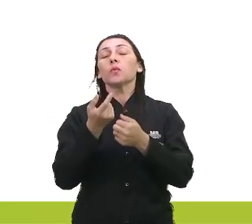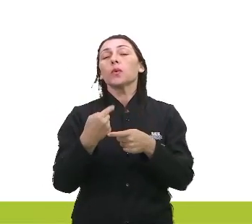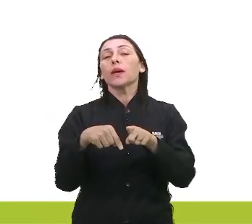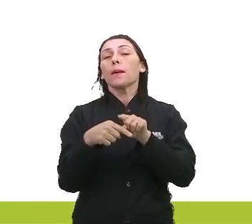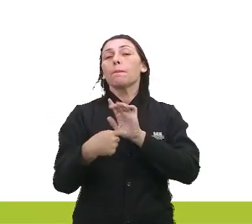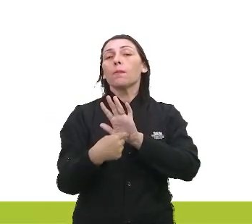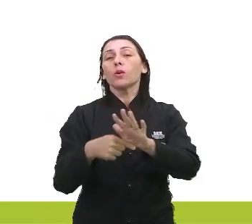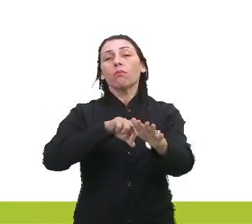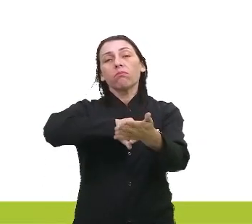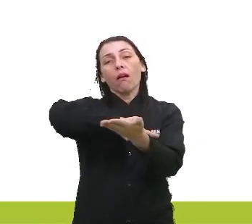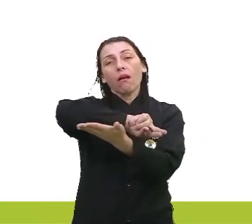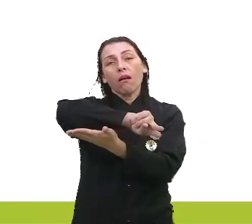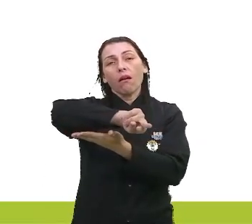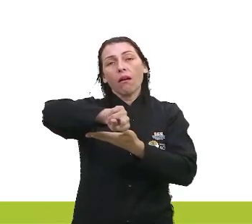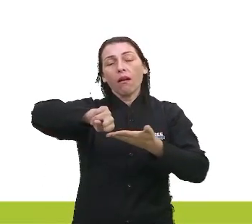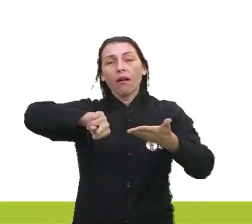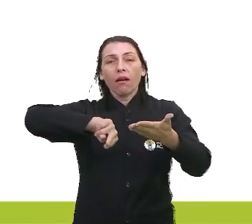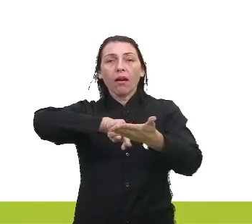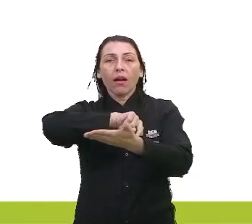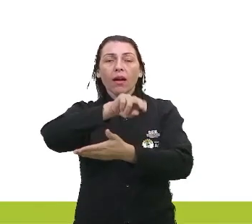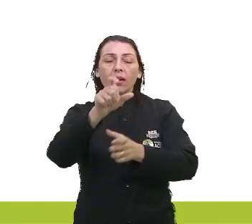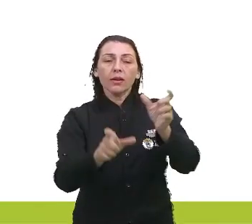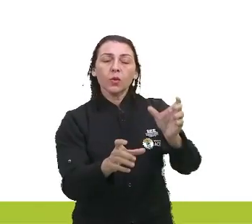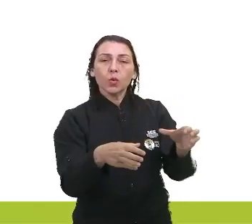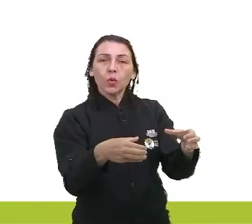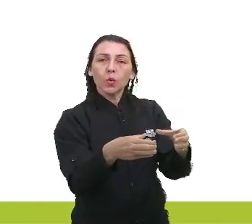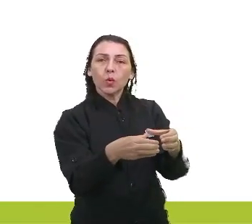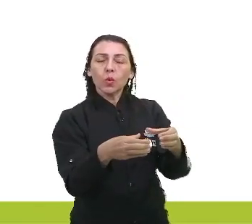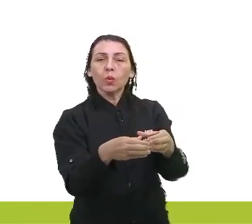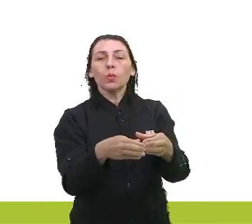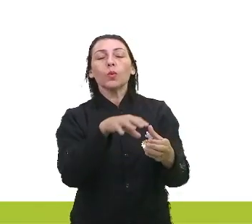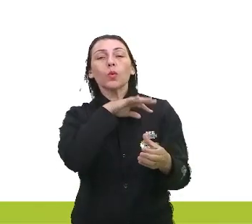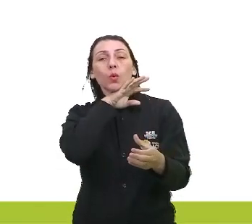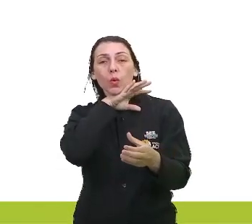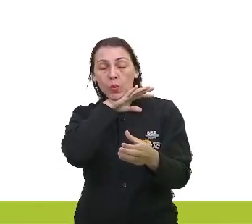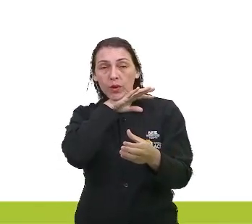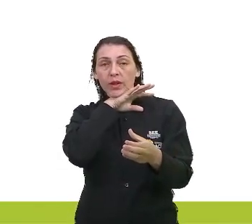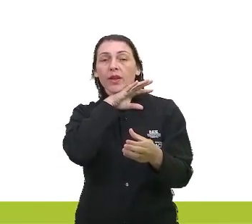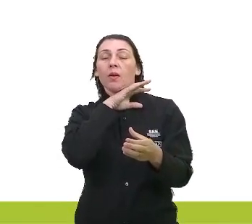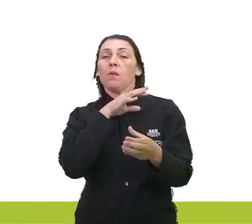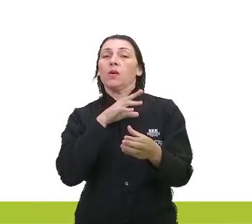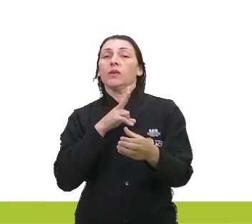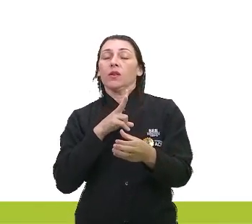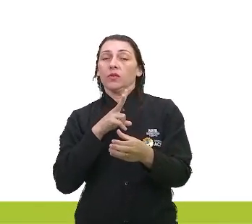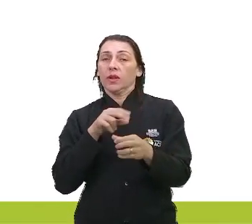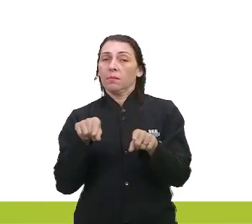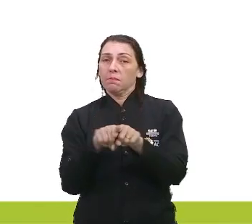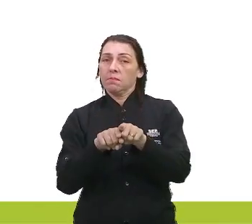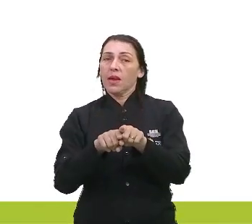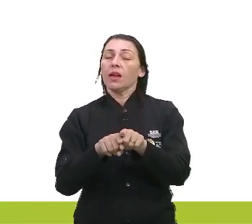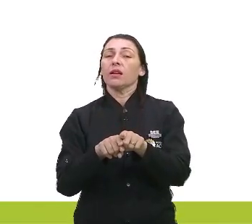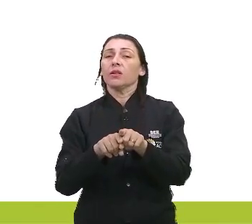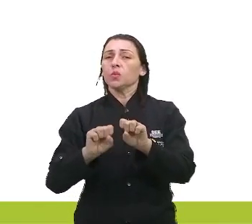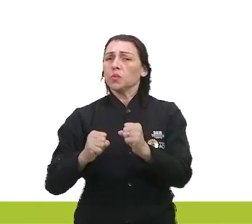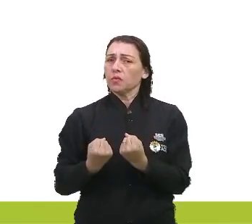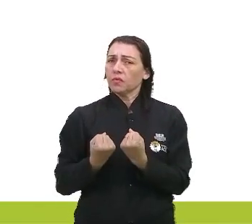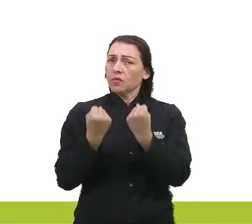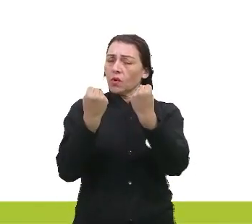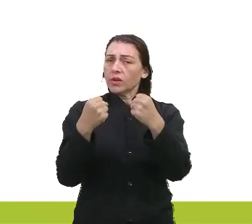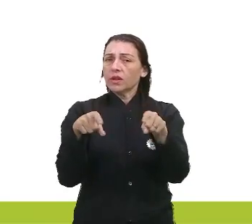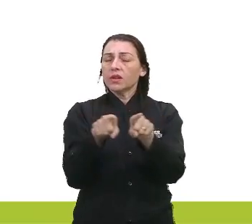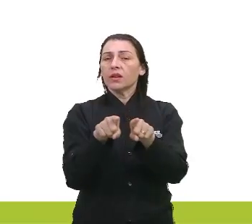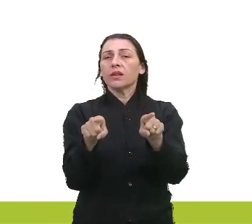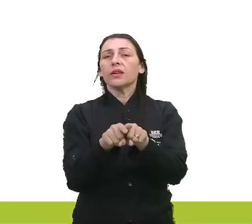mostrar diversidade, retratar indivíduos de grupos marginalizados em posições de poder ou autoridade e retratar